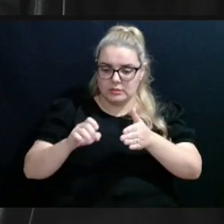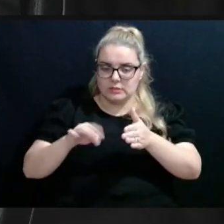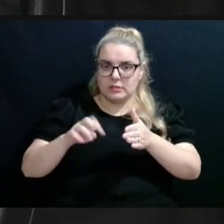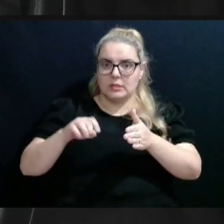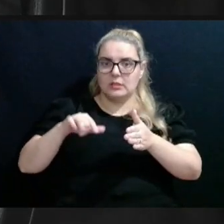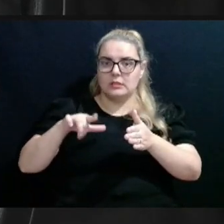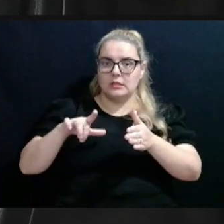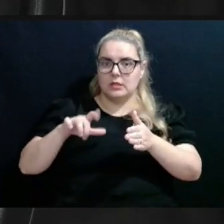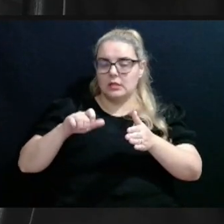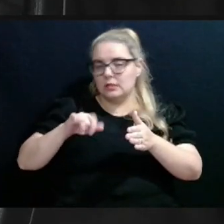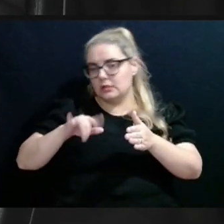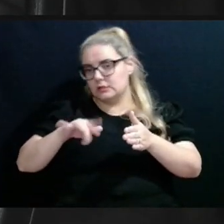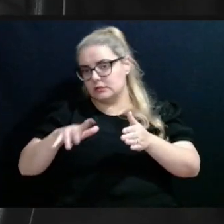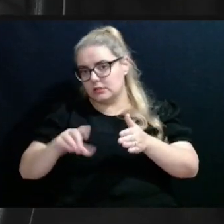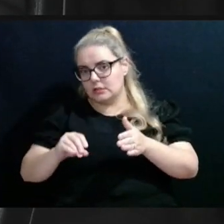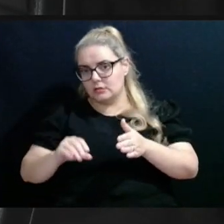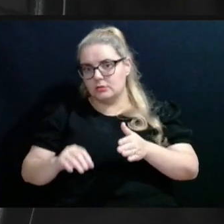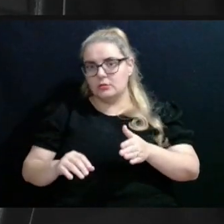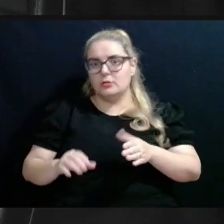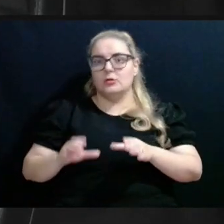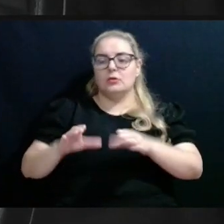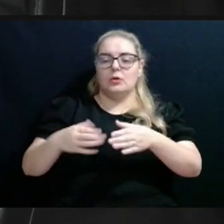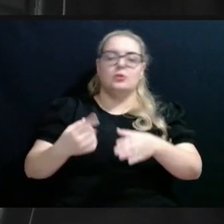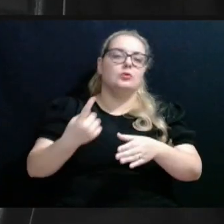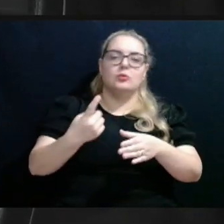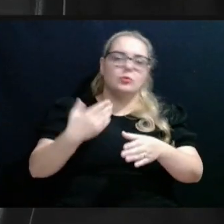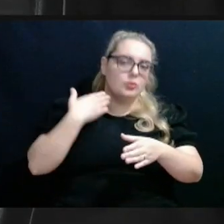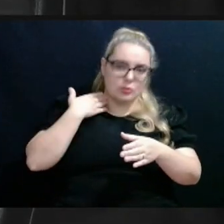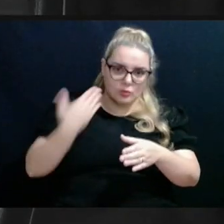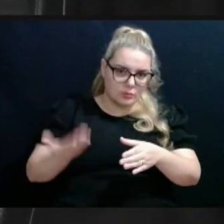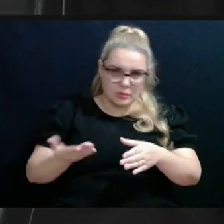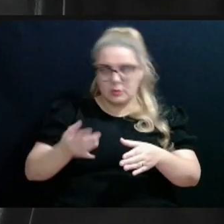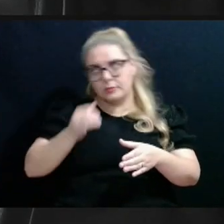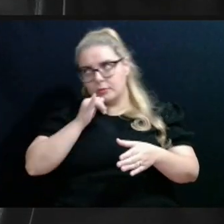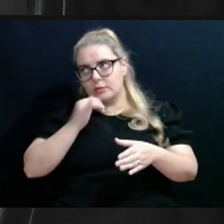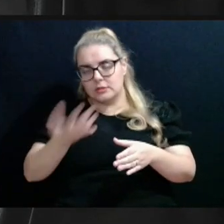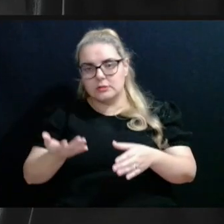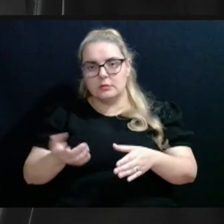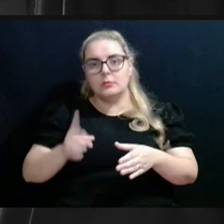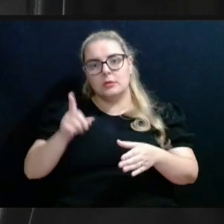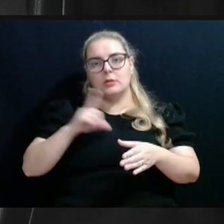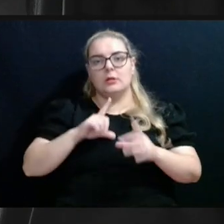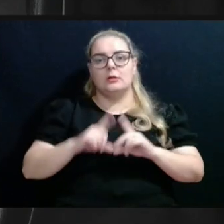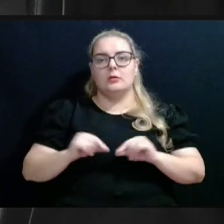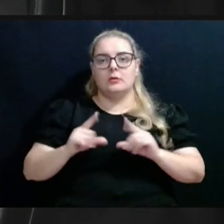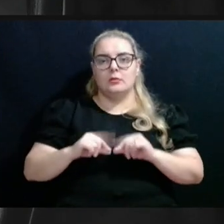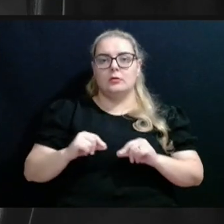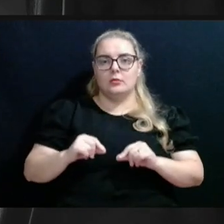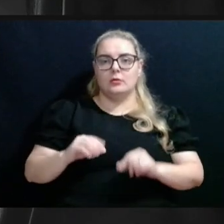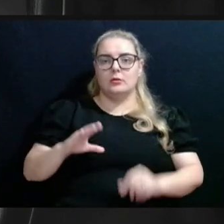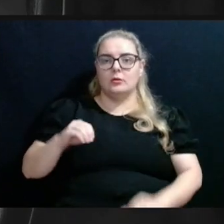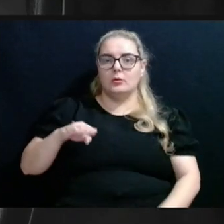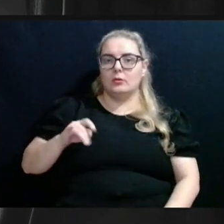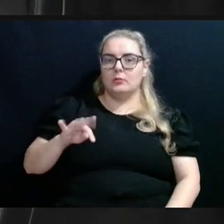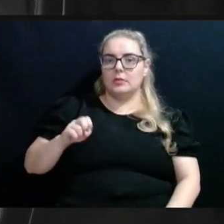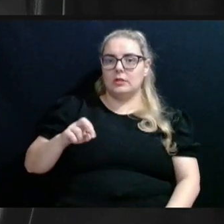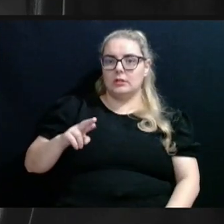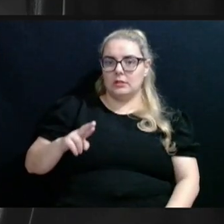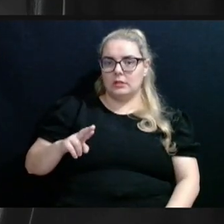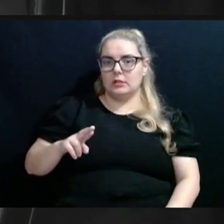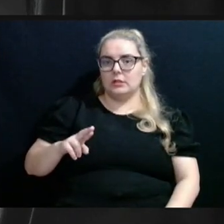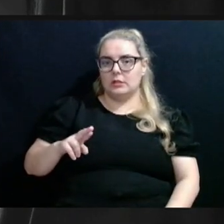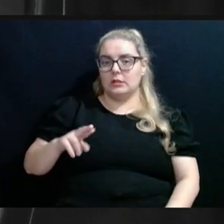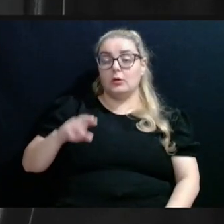canalizada num cofre só, vamos dizer assim, cofre único, em Brasília, que chama-se Comitê Gestor. Esse Sim. Comitê Gestor é